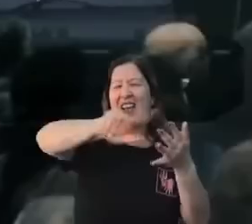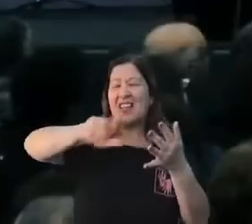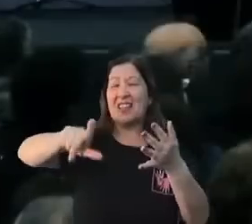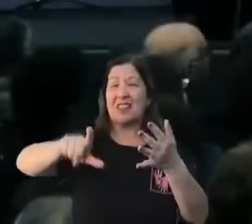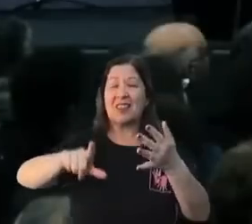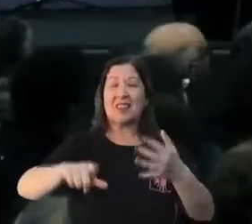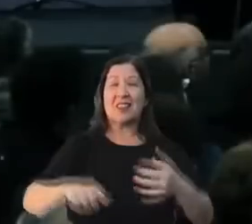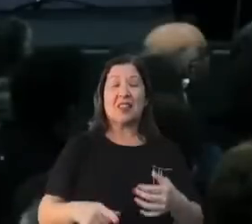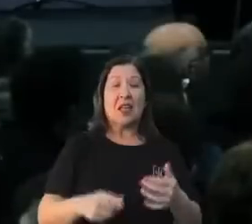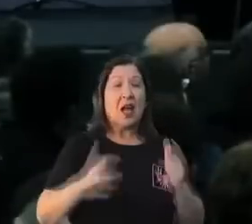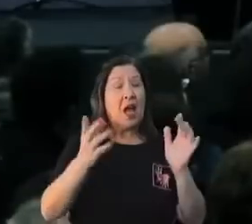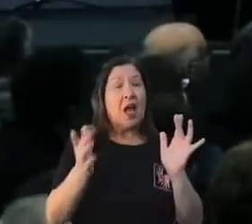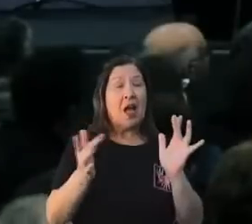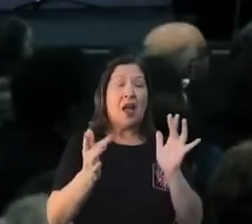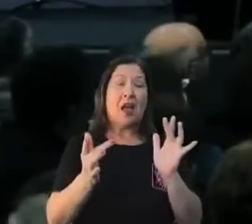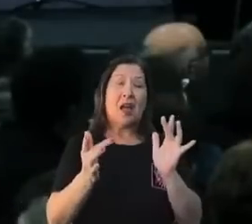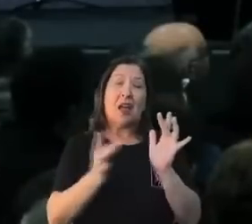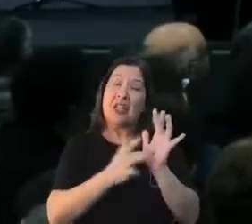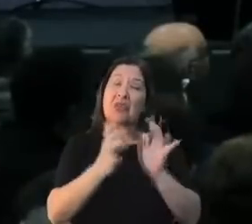é rechaçado por outros.